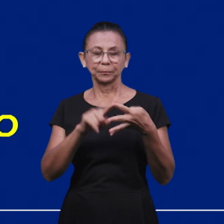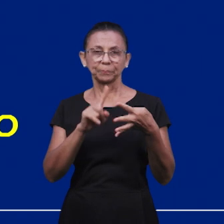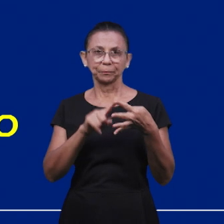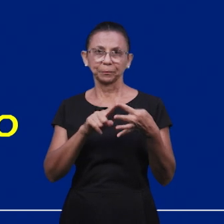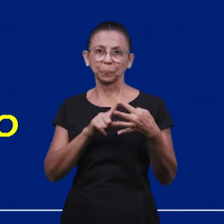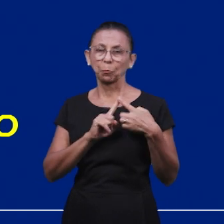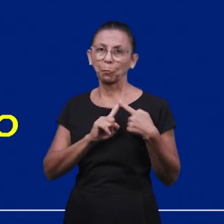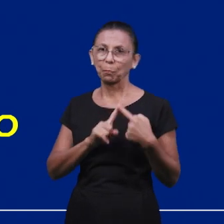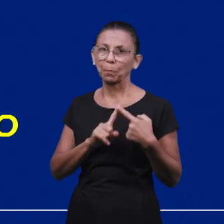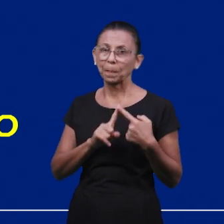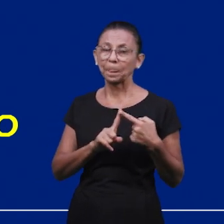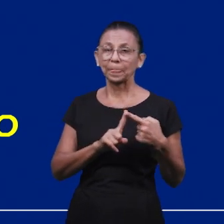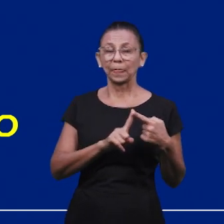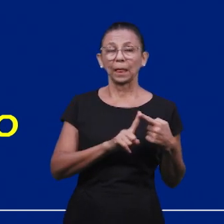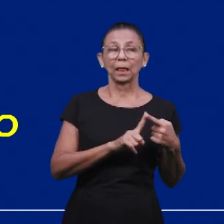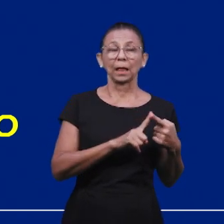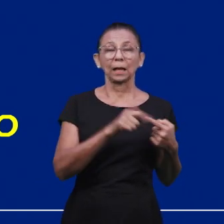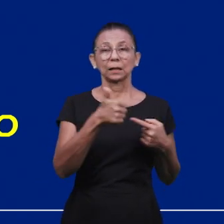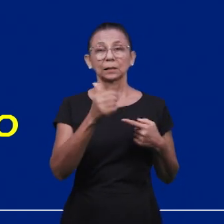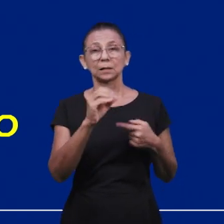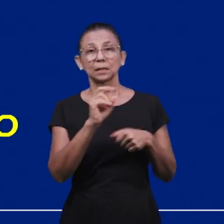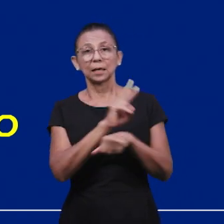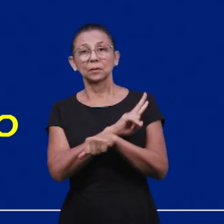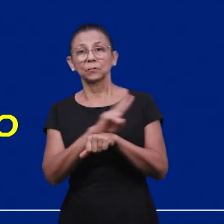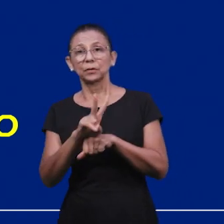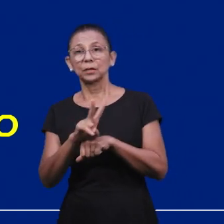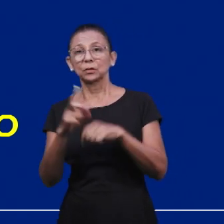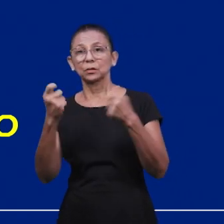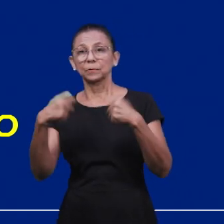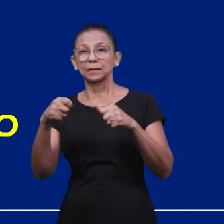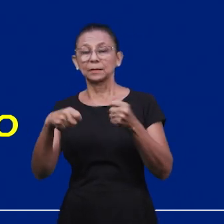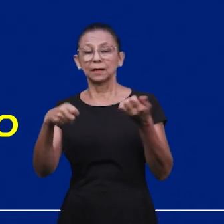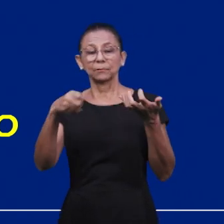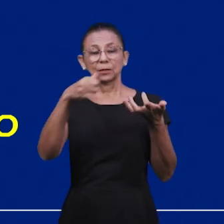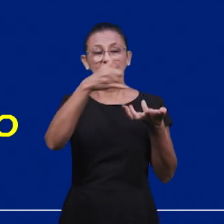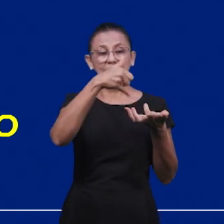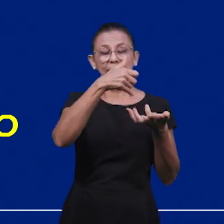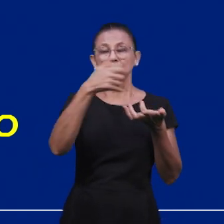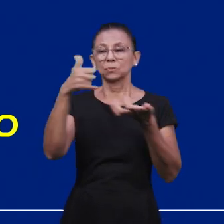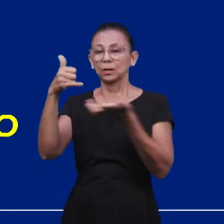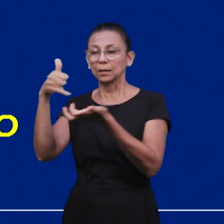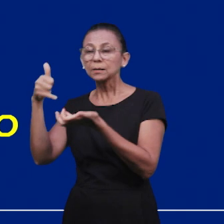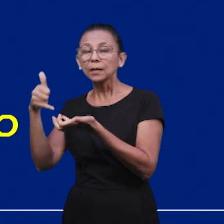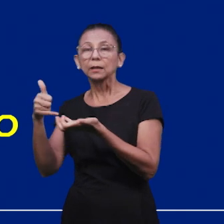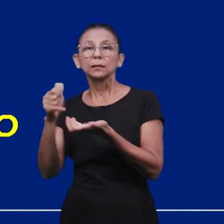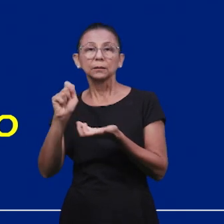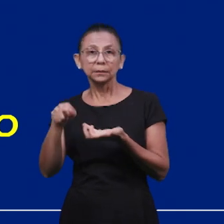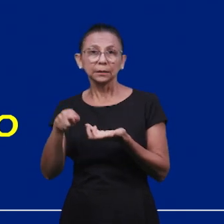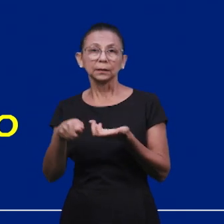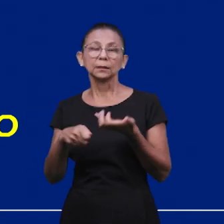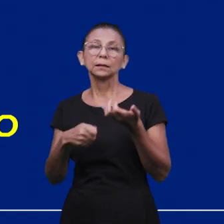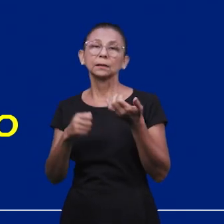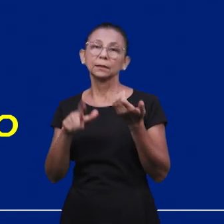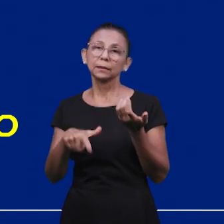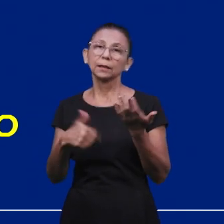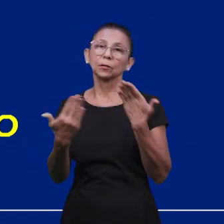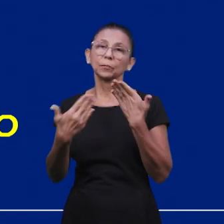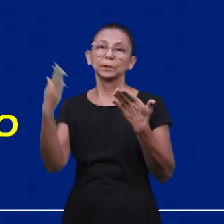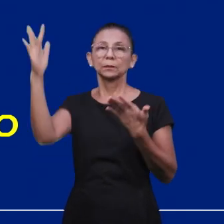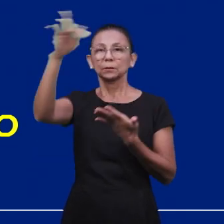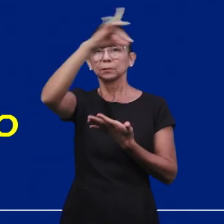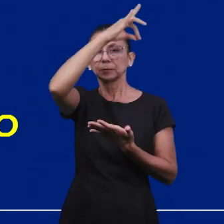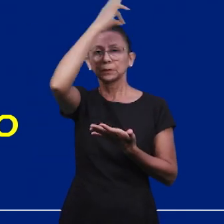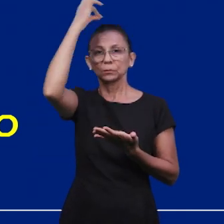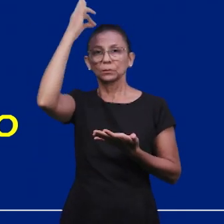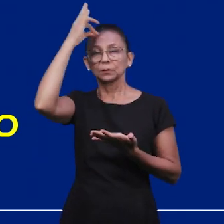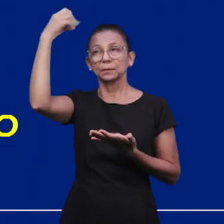comparação profética são os seguintes. O primeiro, as 10 virgens precisavam do azeite, que é tipo do